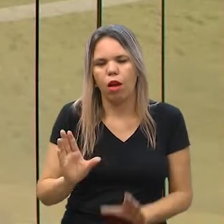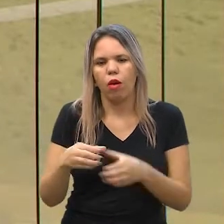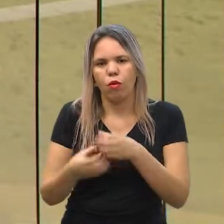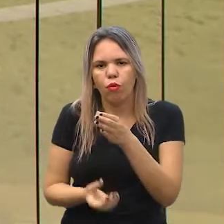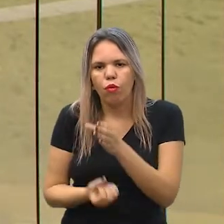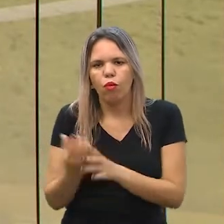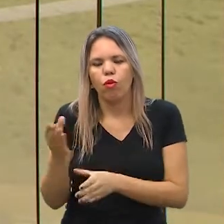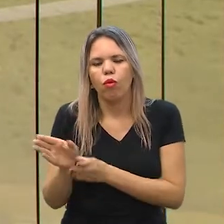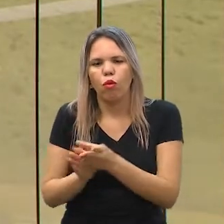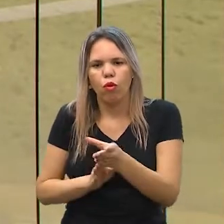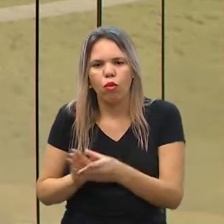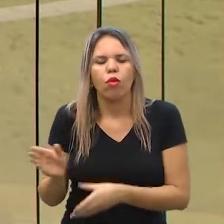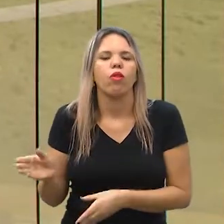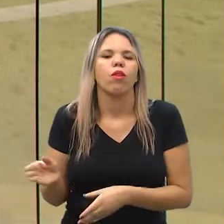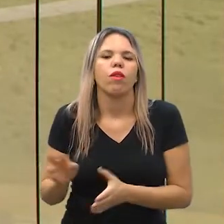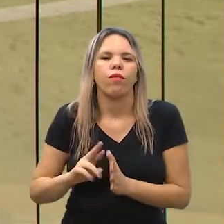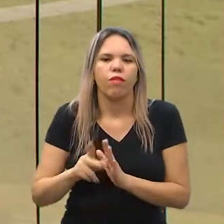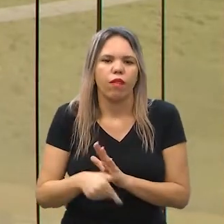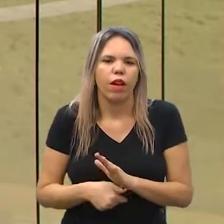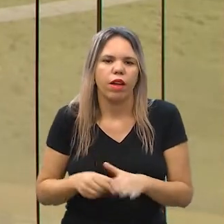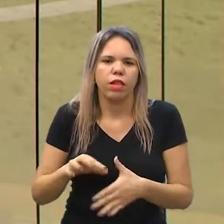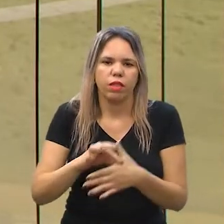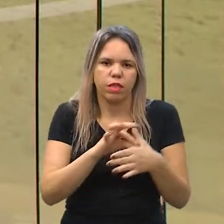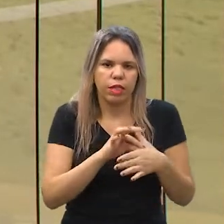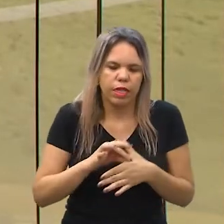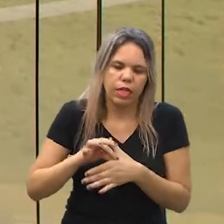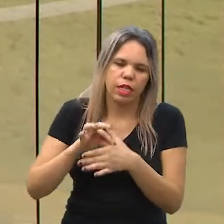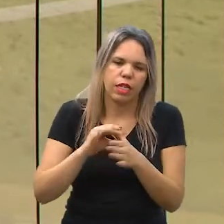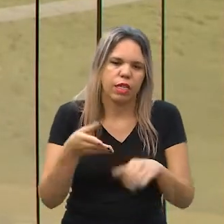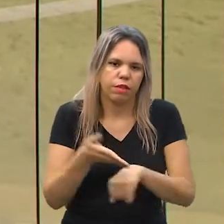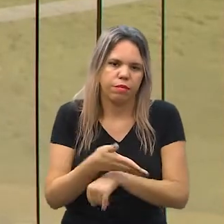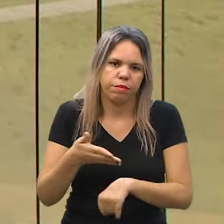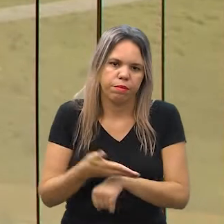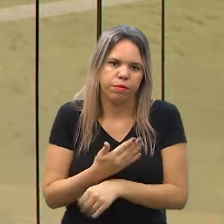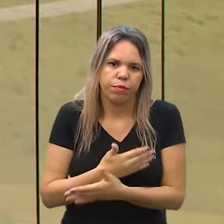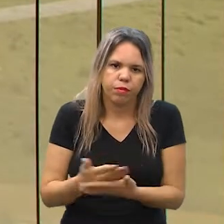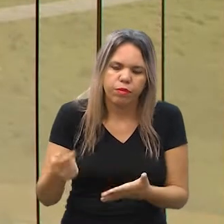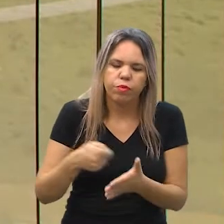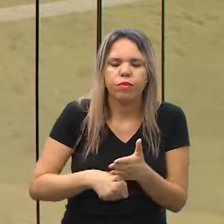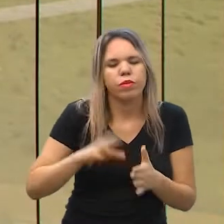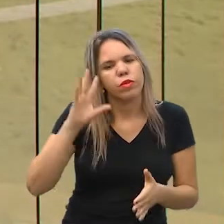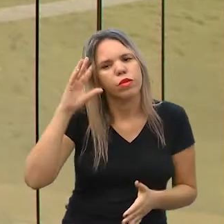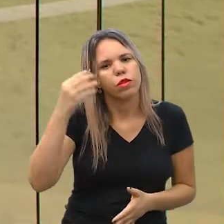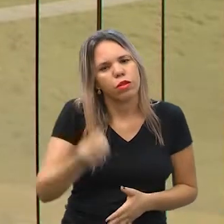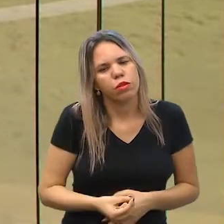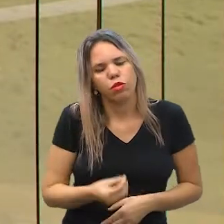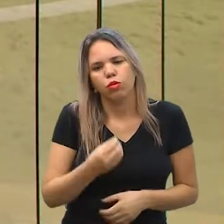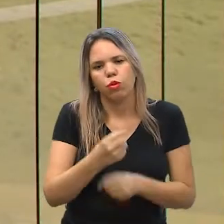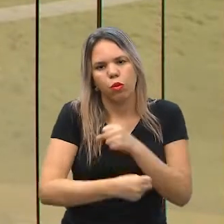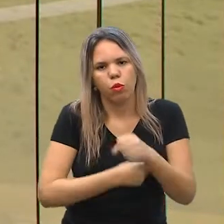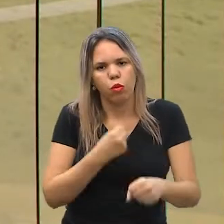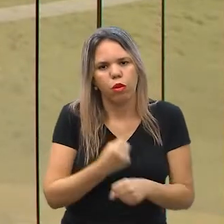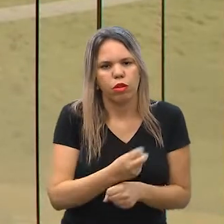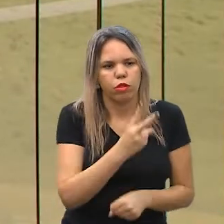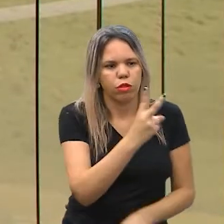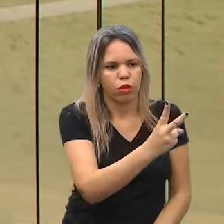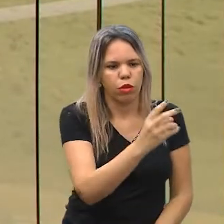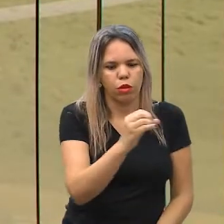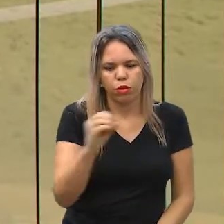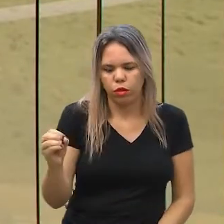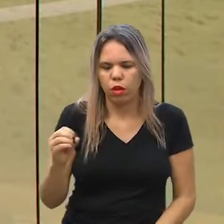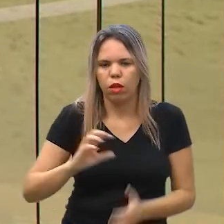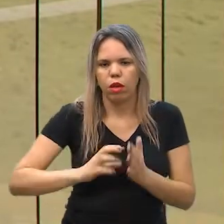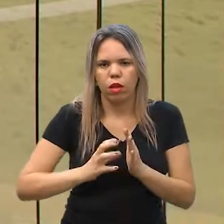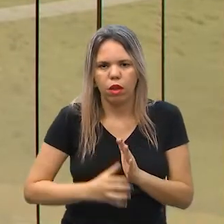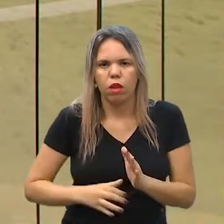formamos o Conselho Novo Horizonte, que congregou os líderes. A partir disso nós começamos a compreender. No ano 2000 eu me